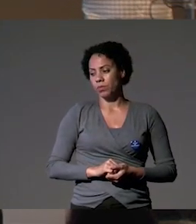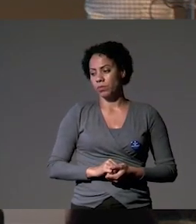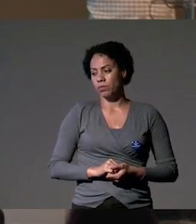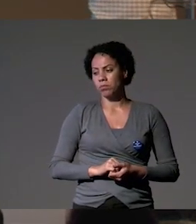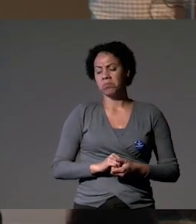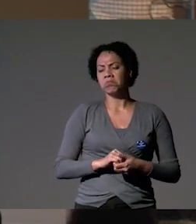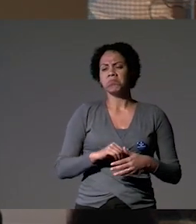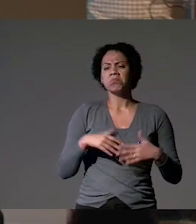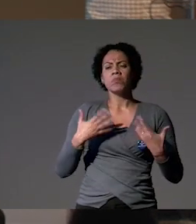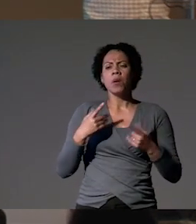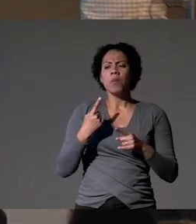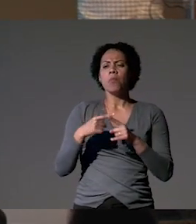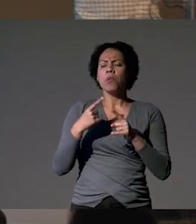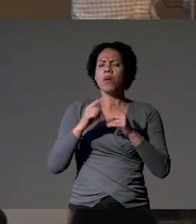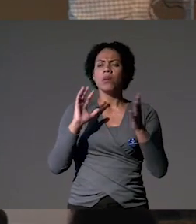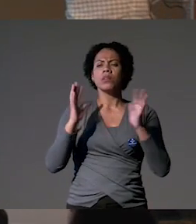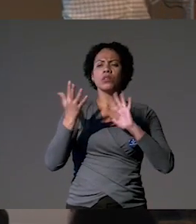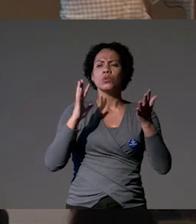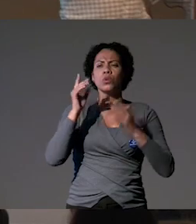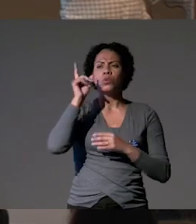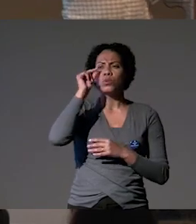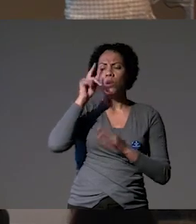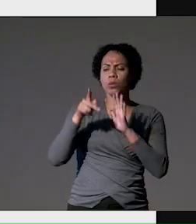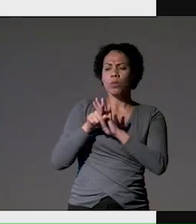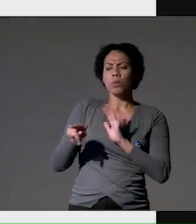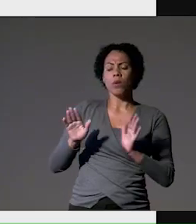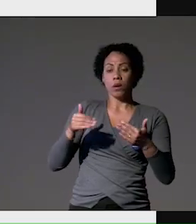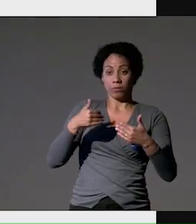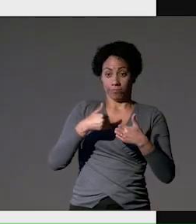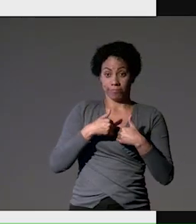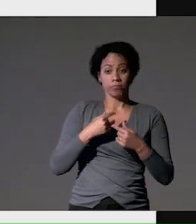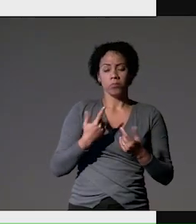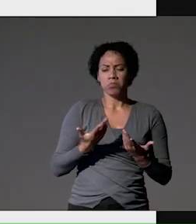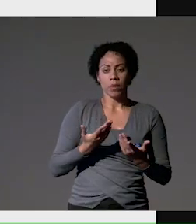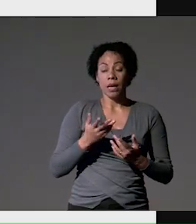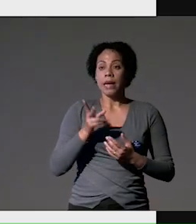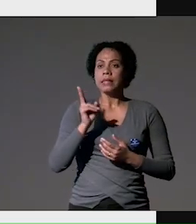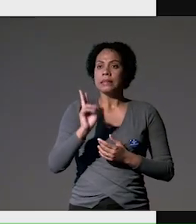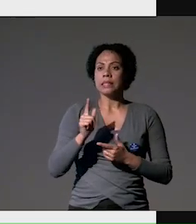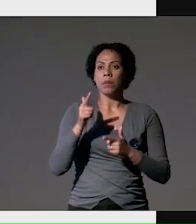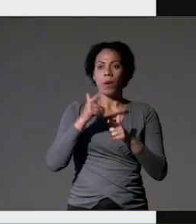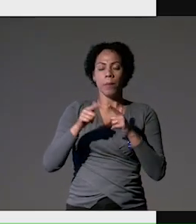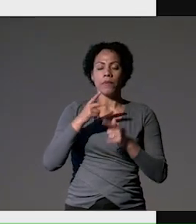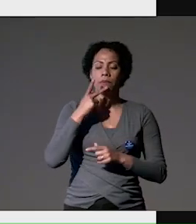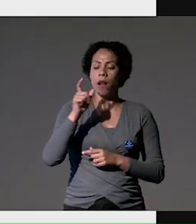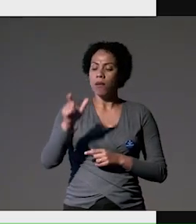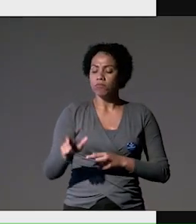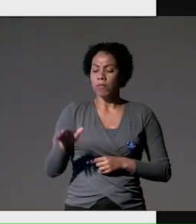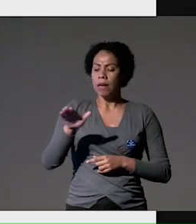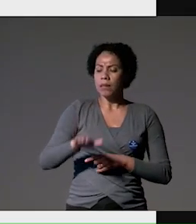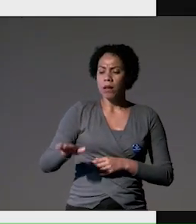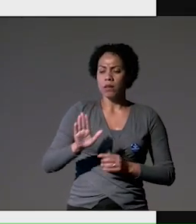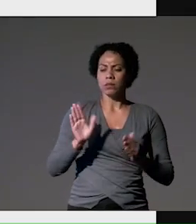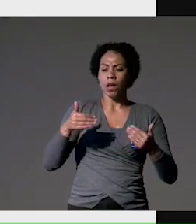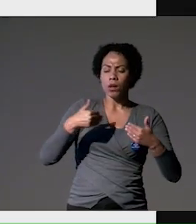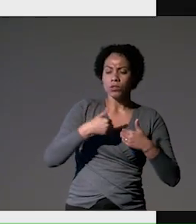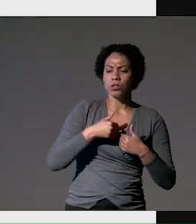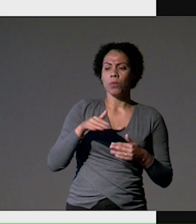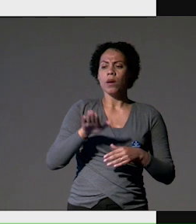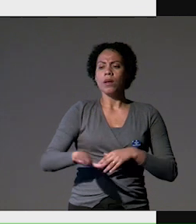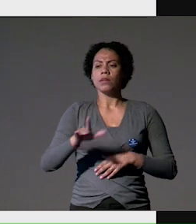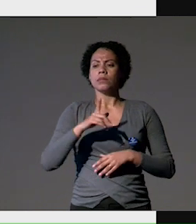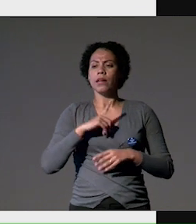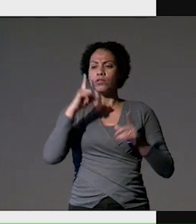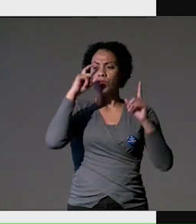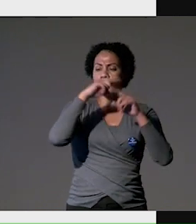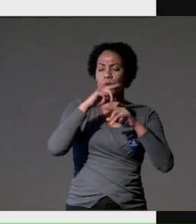Quais são as causas do transtorno do sono no autismo? Isso vira sempre um problema quando a gente fala de uma criança com autismo, de uma criança com déficit de atenção e hiperatividade,